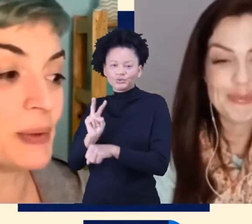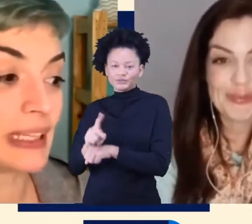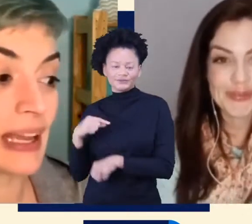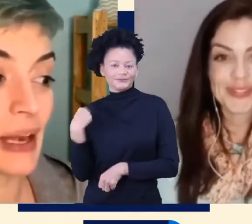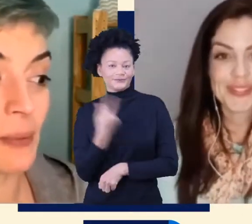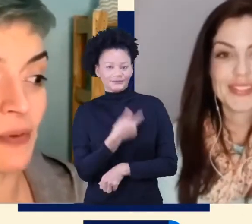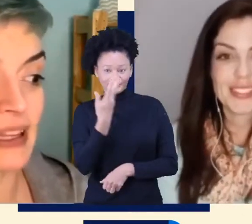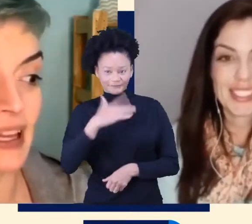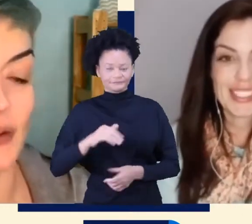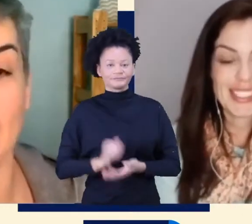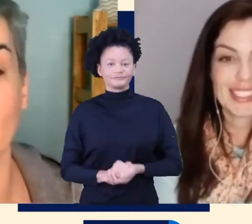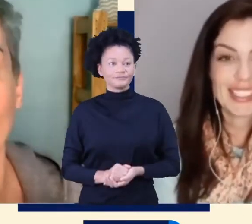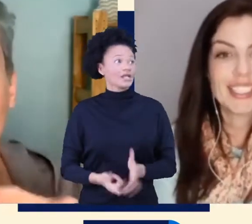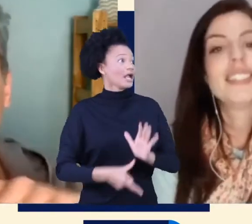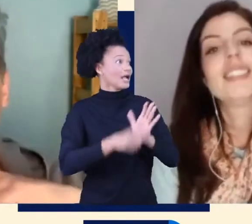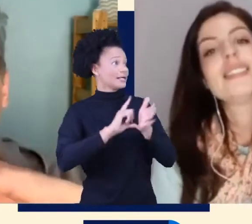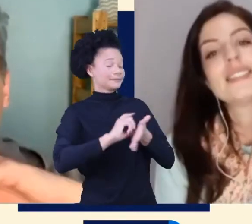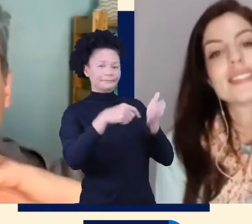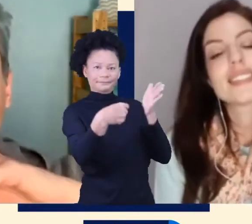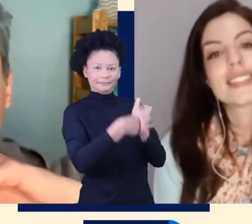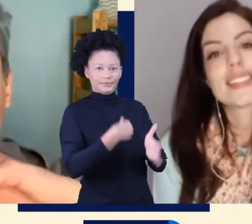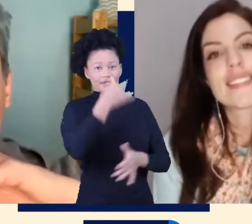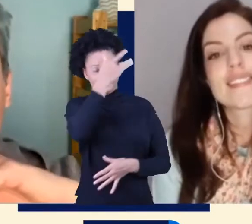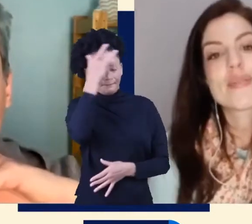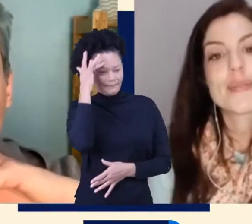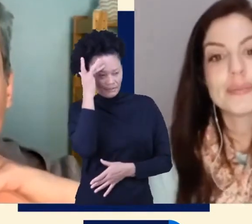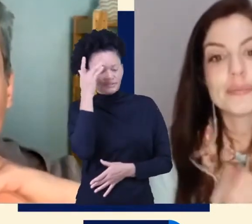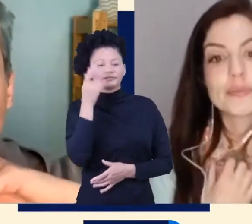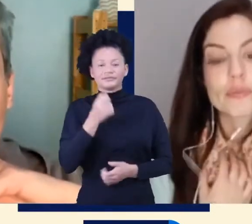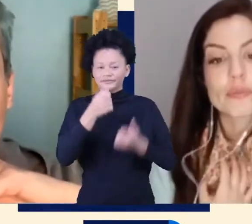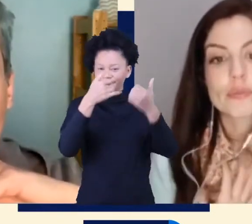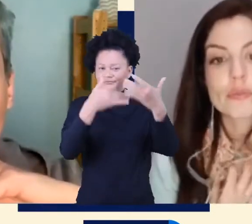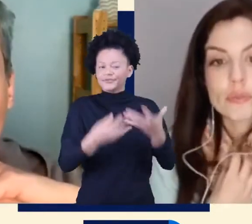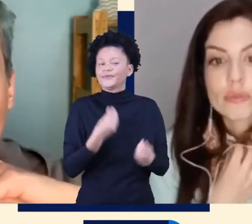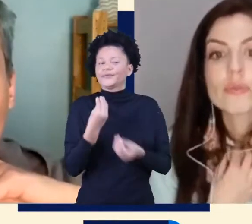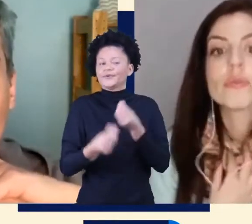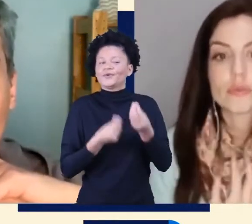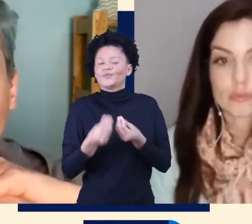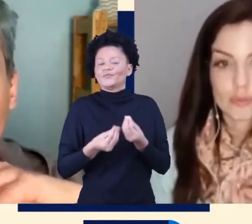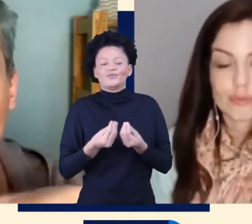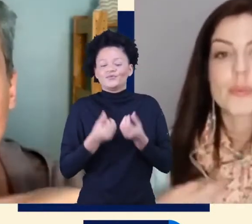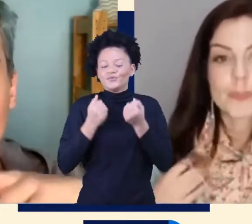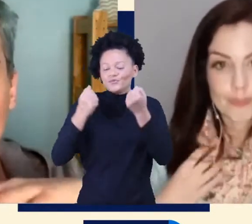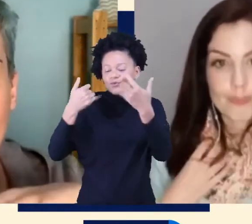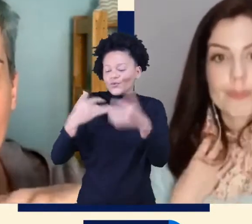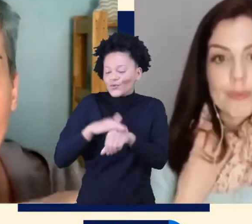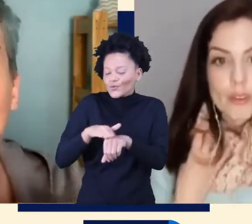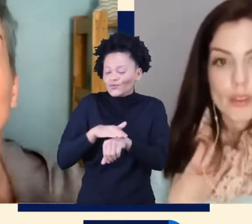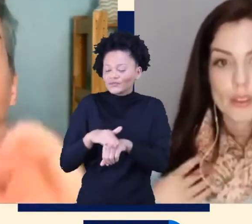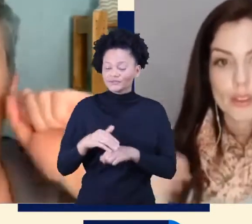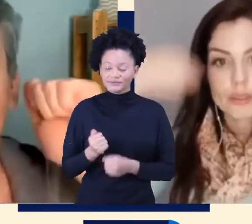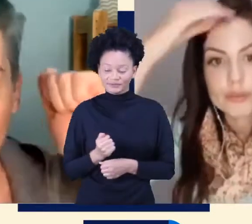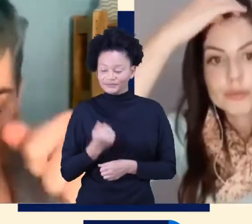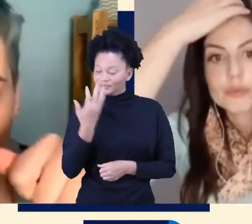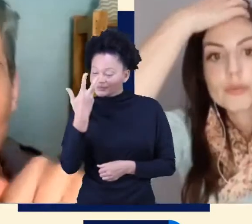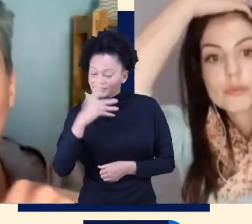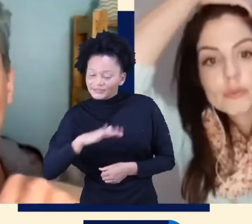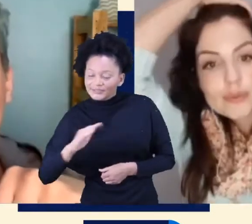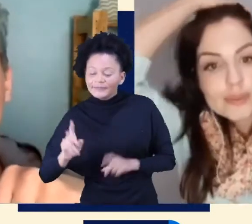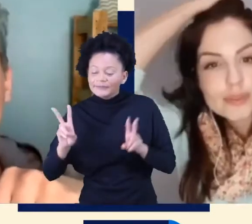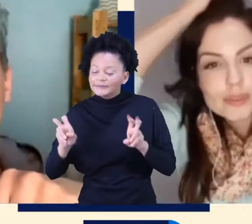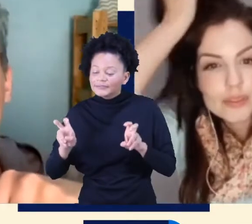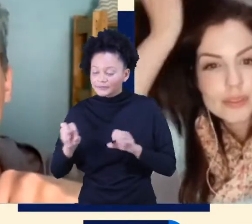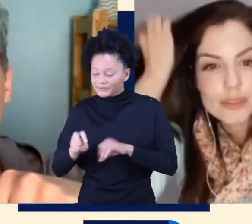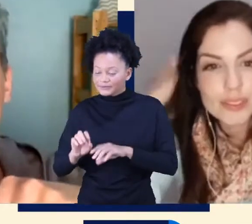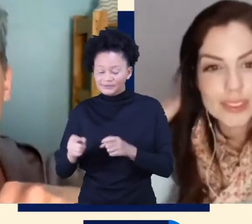da pergunta, até quero aproveitar que alguém estava falando como começar a falar sobre educação sexual com a criança de 2, 3 anos. Procure lá